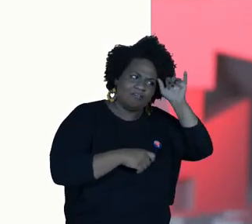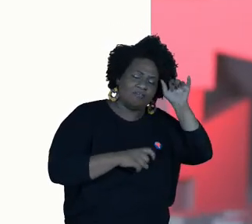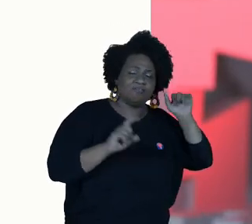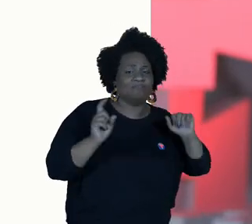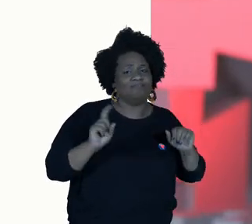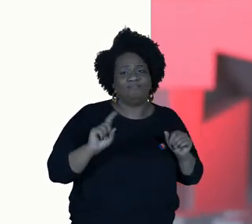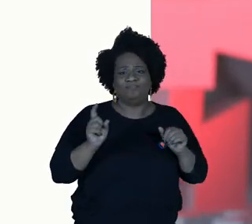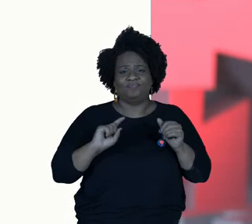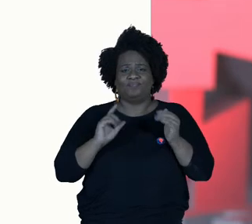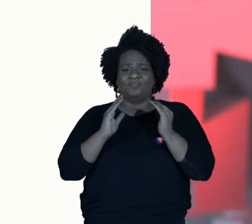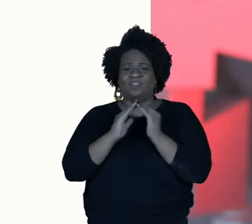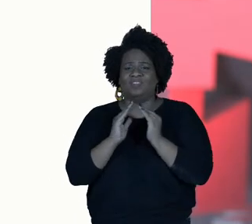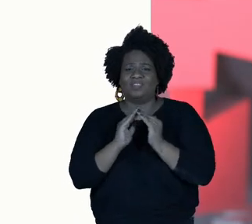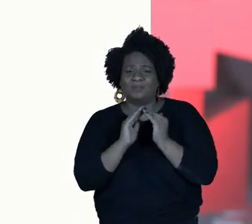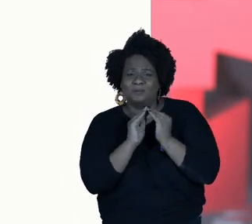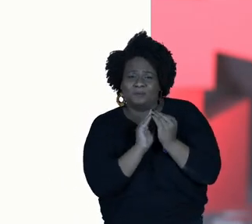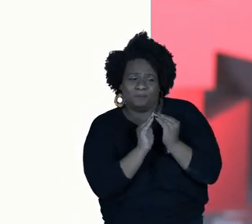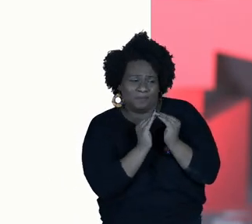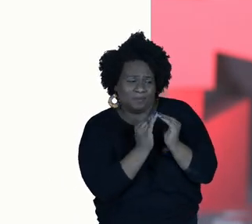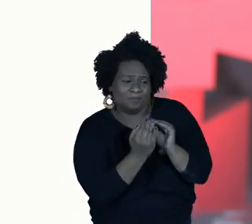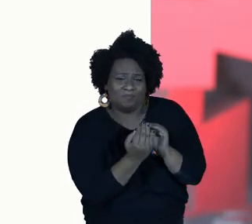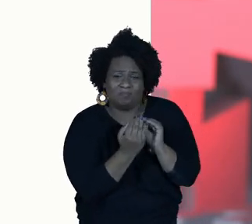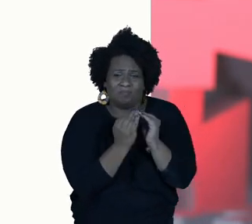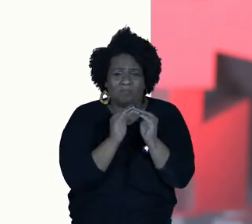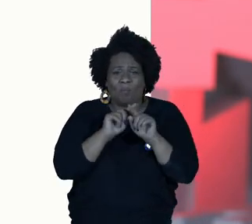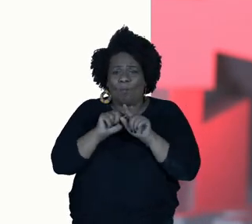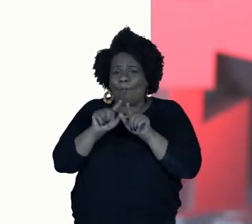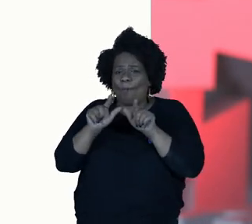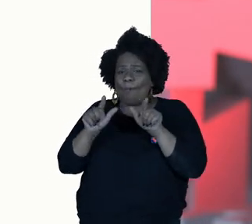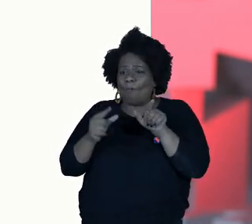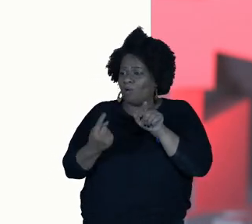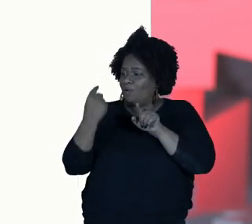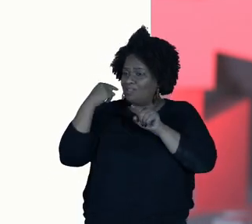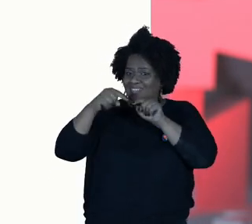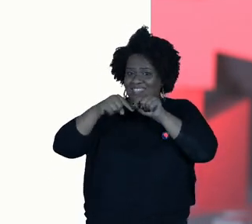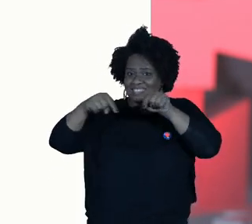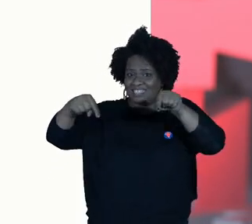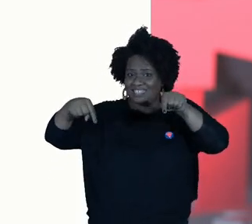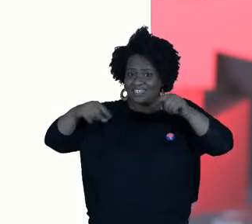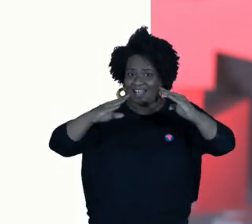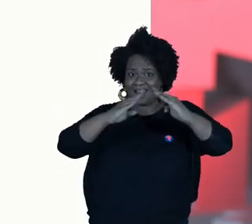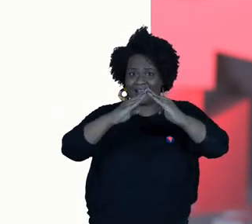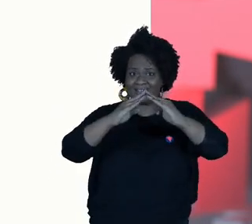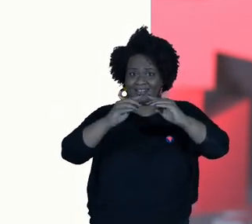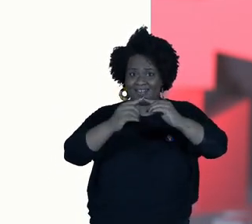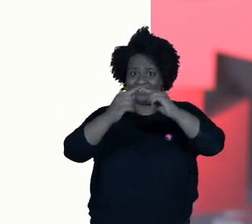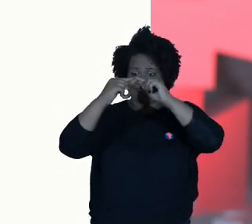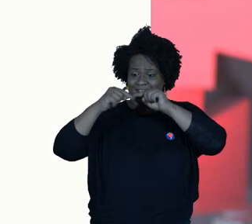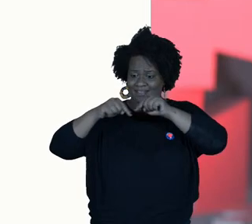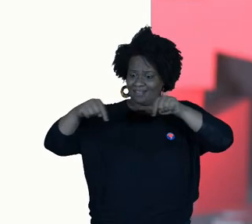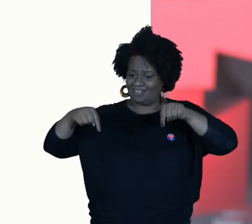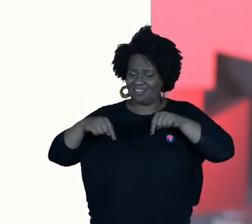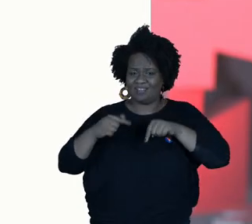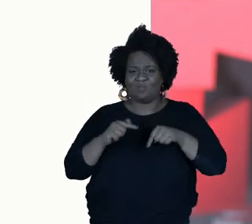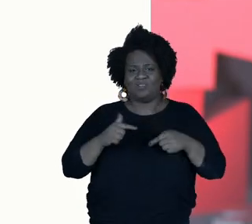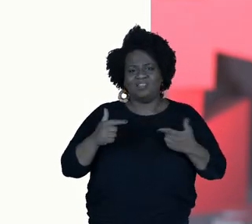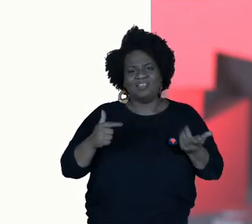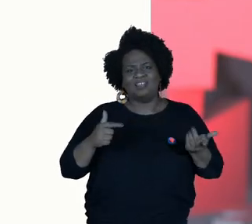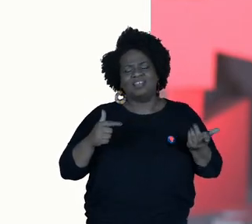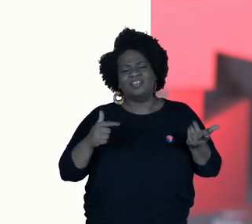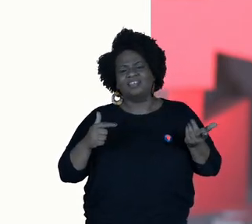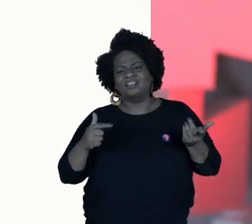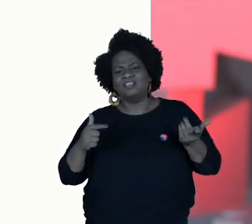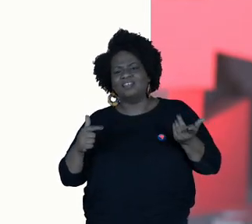pequenas e com fundo, assim, sem quintal, tal. Então, dentro de uma pequena vila, onde as pessoas são quase